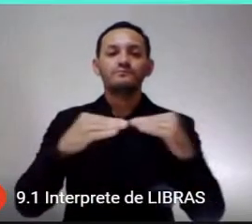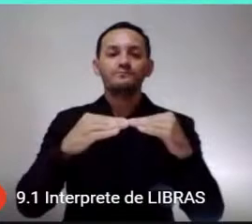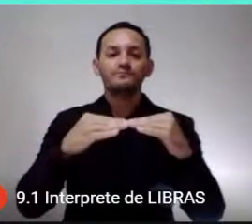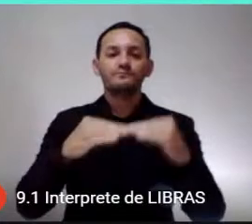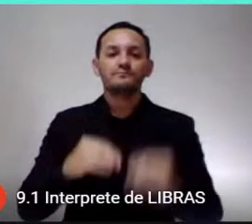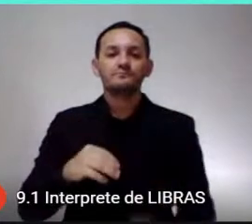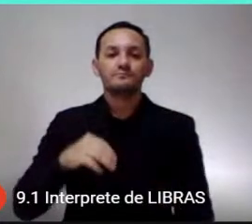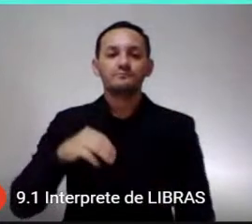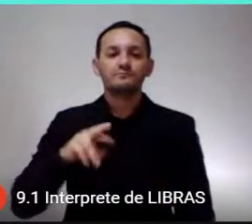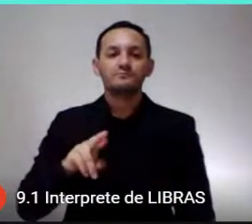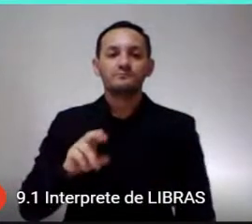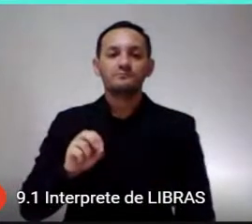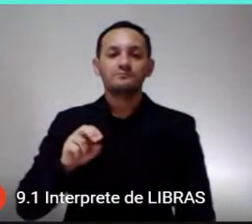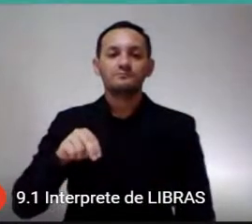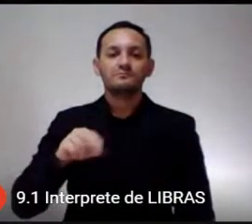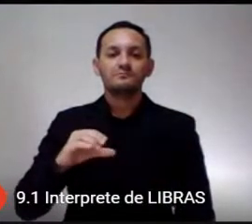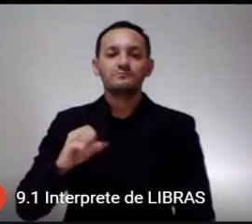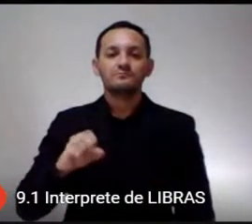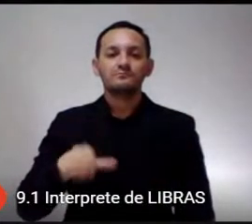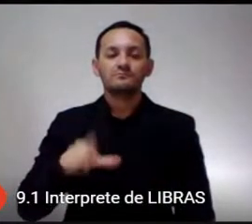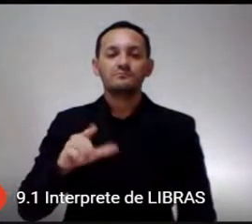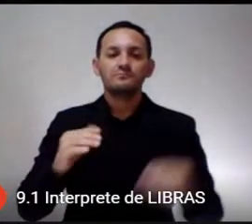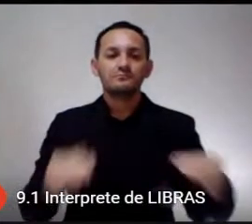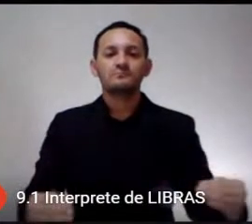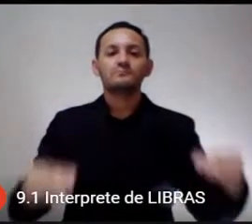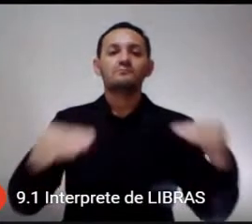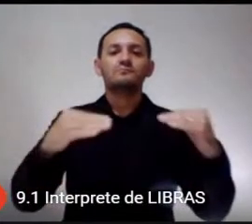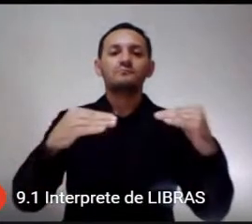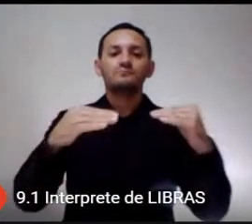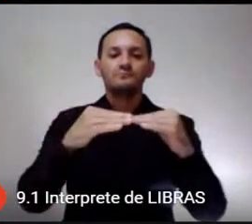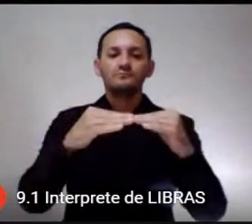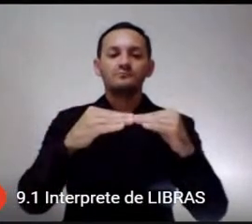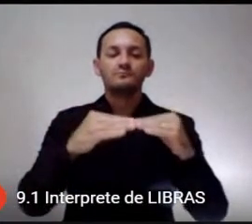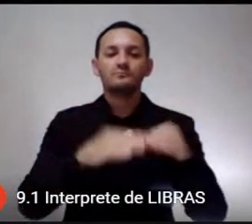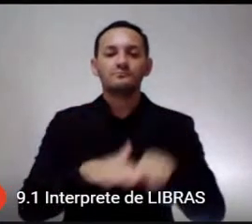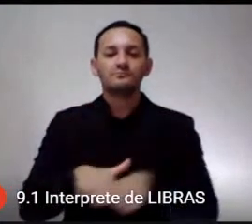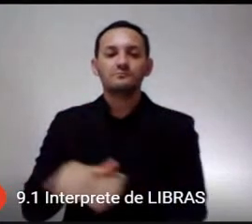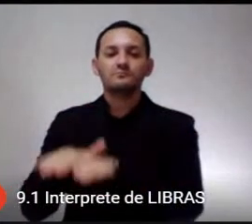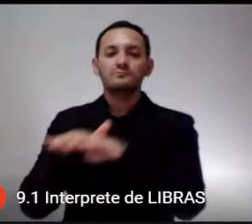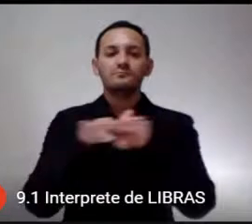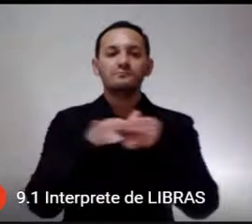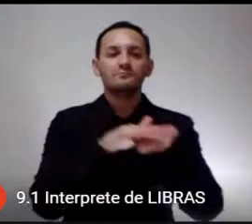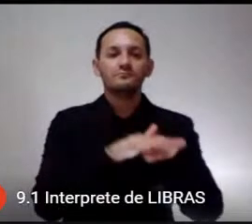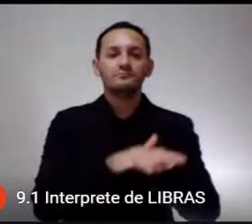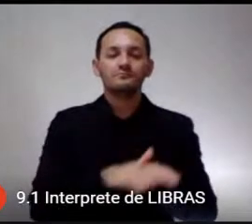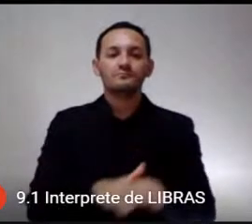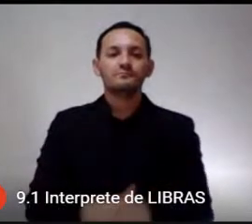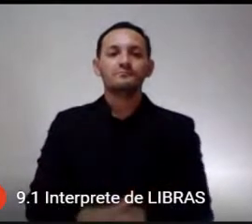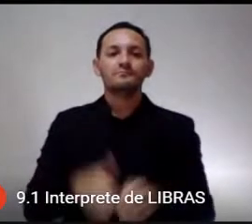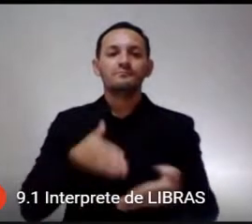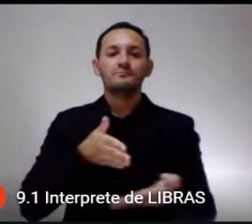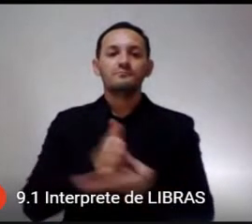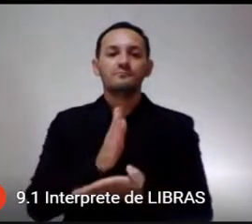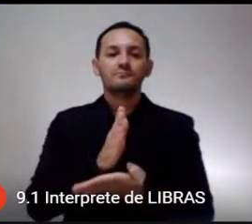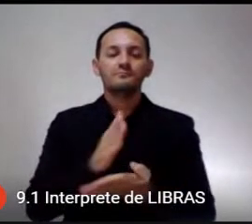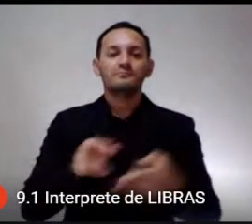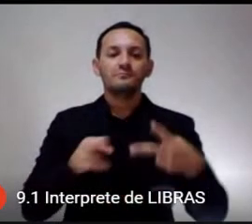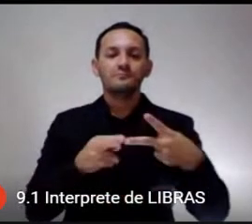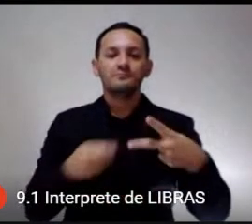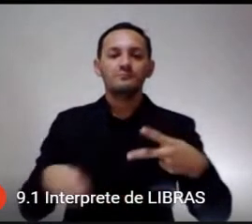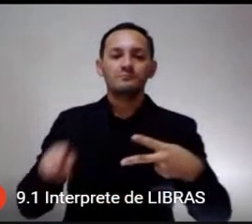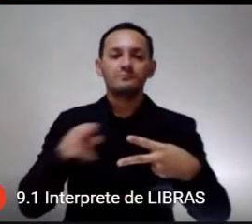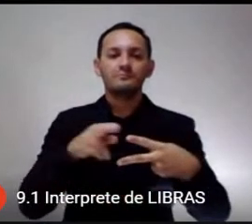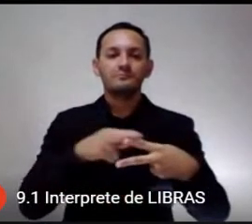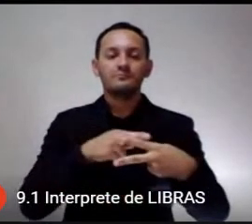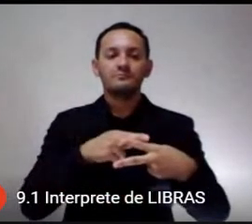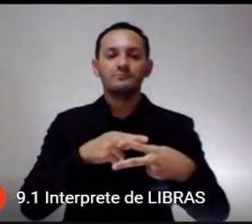O relator, senhor presidente. E doutora Ângela Ana. Acompanho o relator, senhor presidente. Por unanimidade, recurso conhecido e improvido,